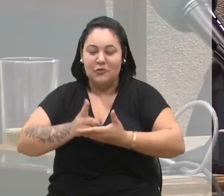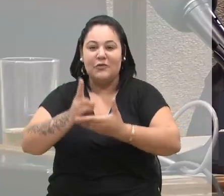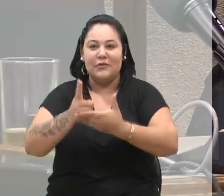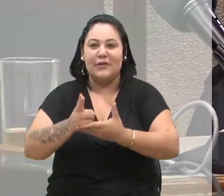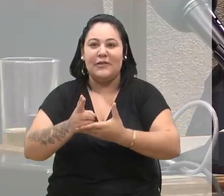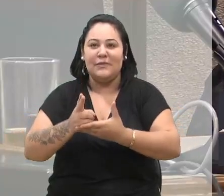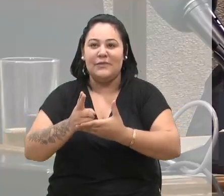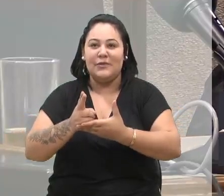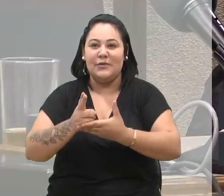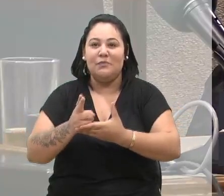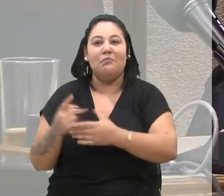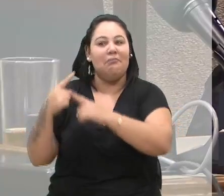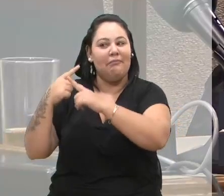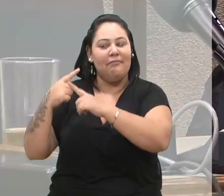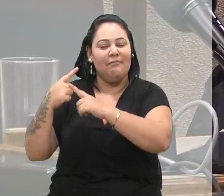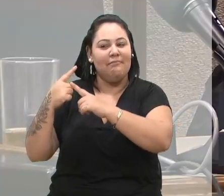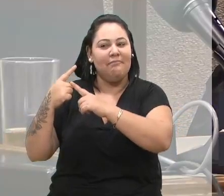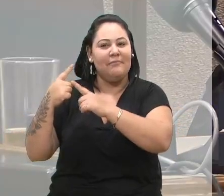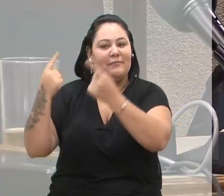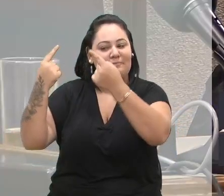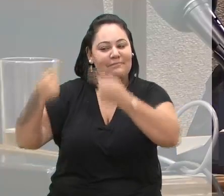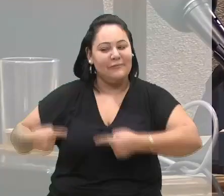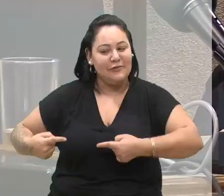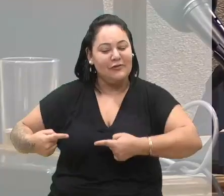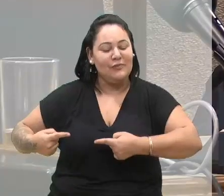mas o respeito à sua pessoa será sempre